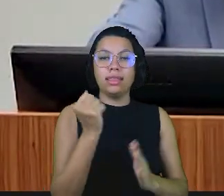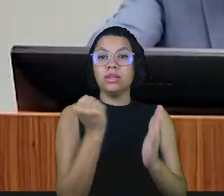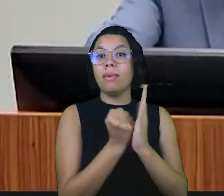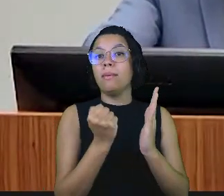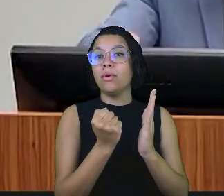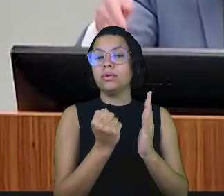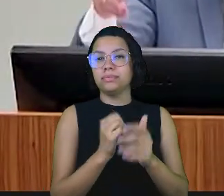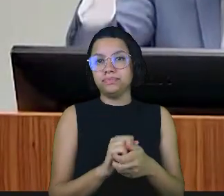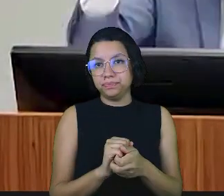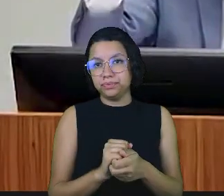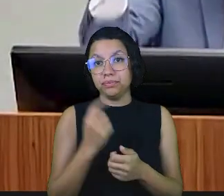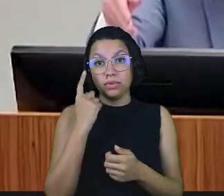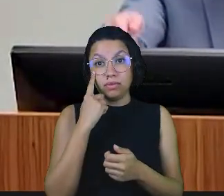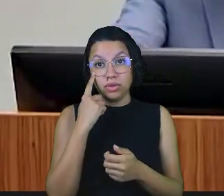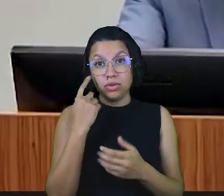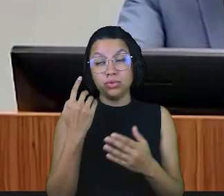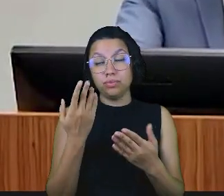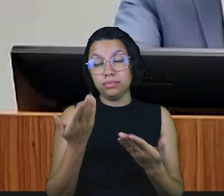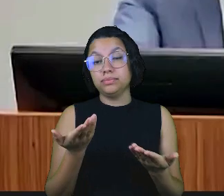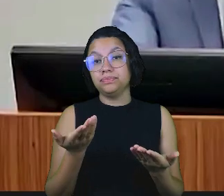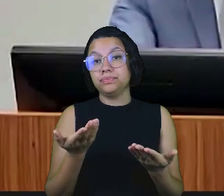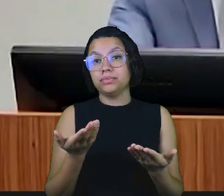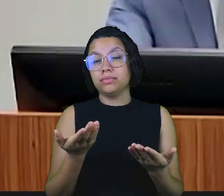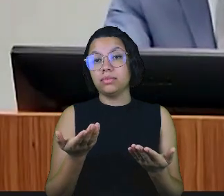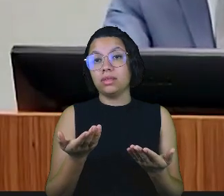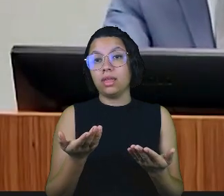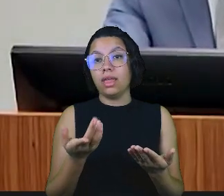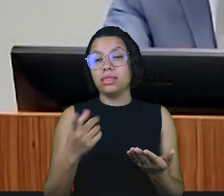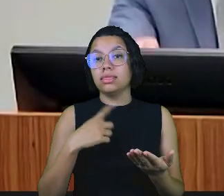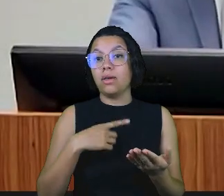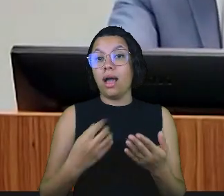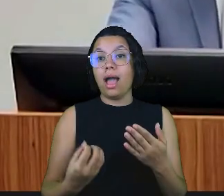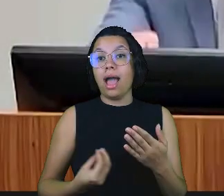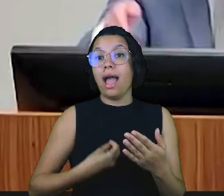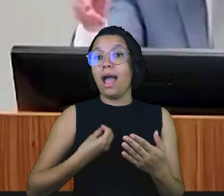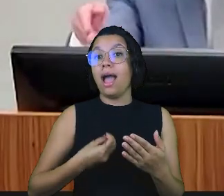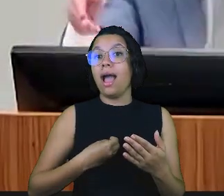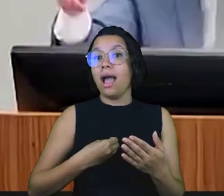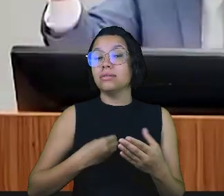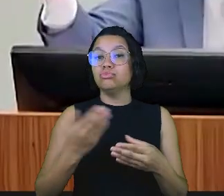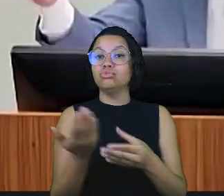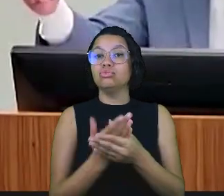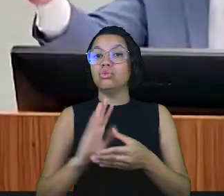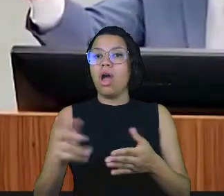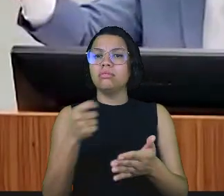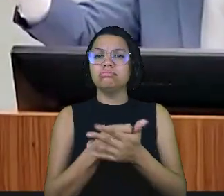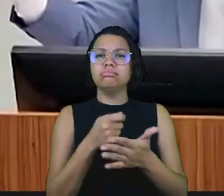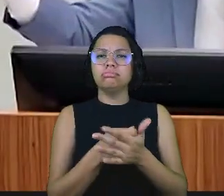par disso, a existência do processo de execução em si gera um